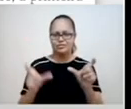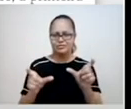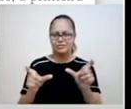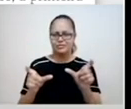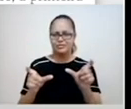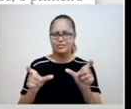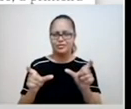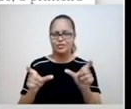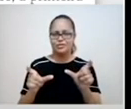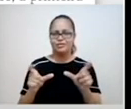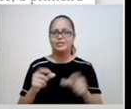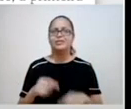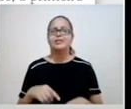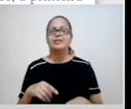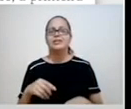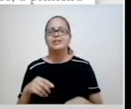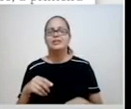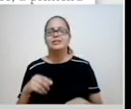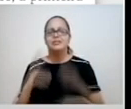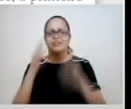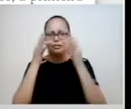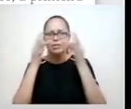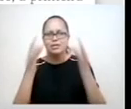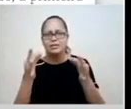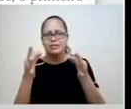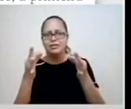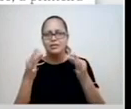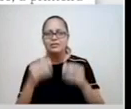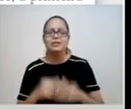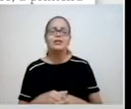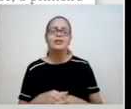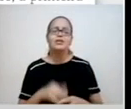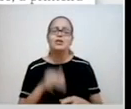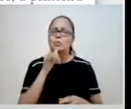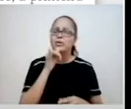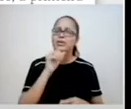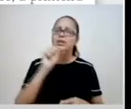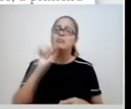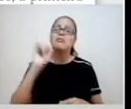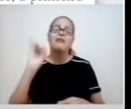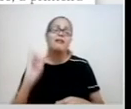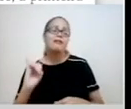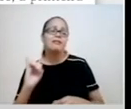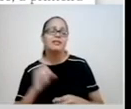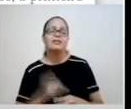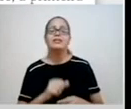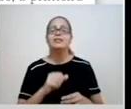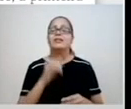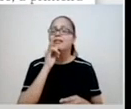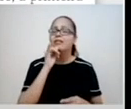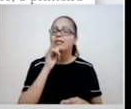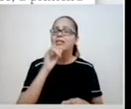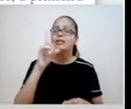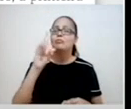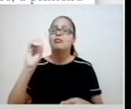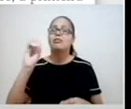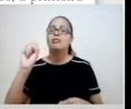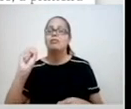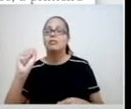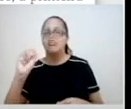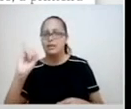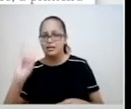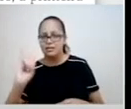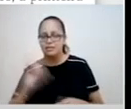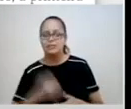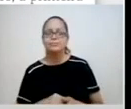está ligado. São marcas do texto falado. O aí, daí, né? São marcadores discursivos ou marcadores conversacionais.